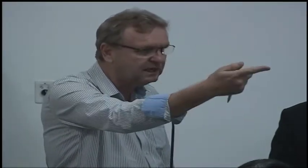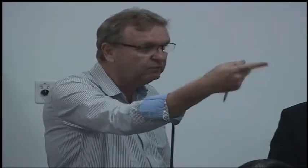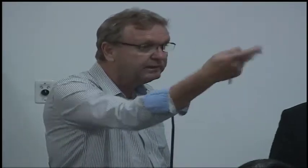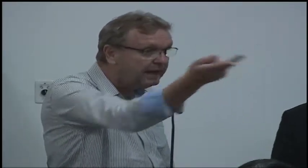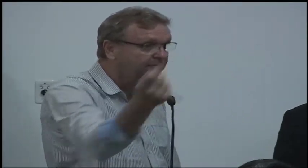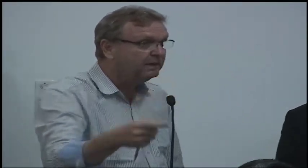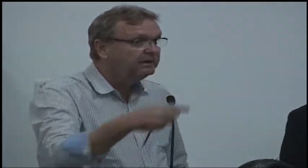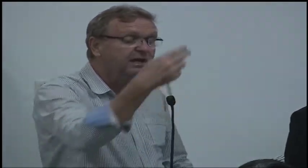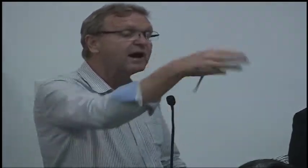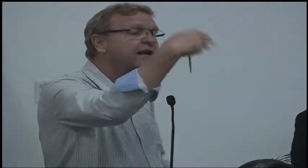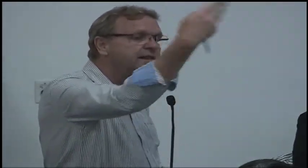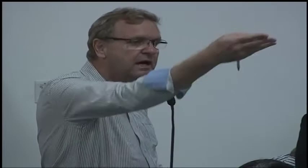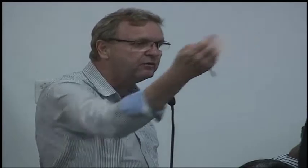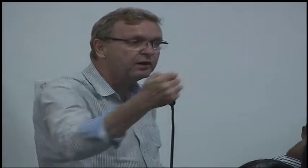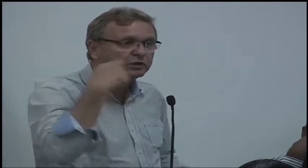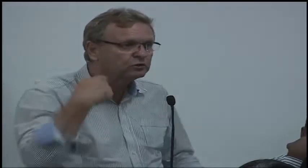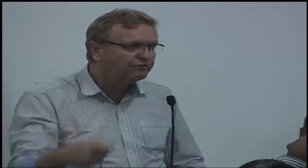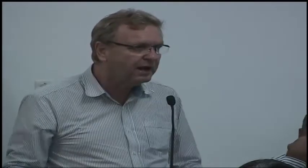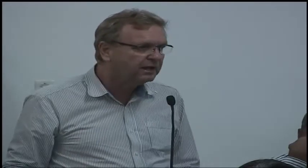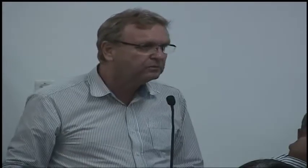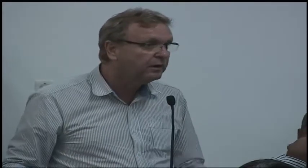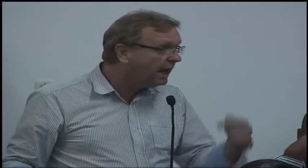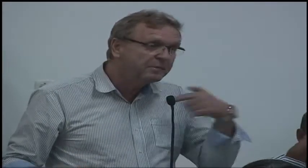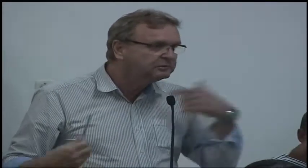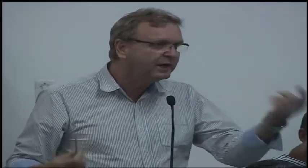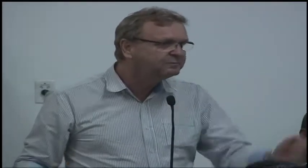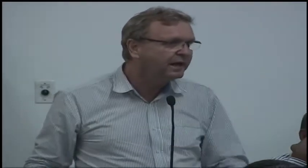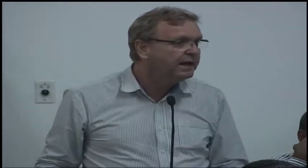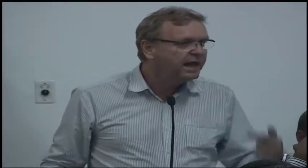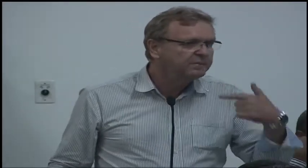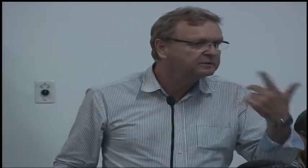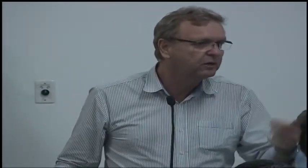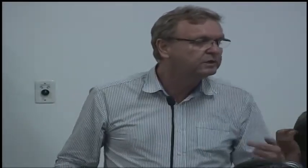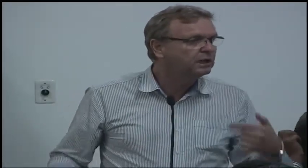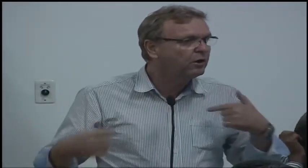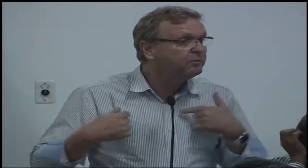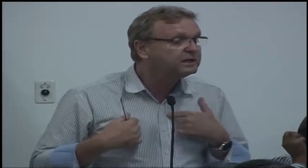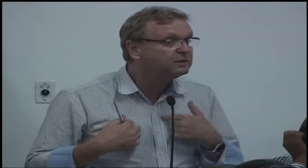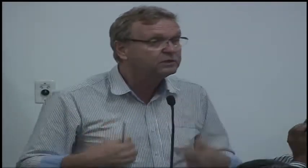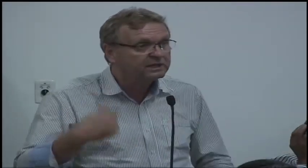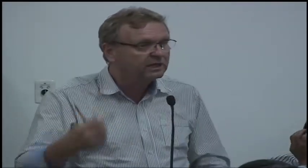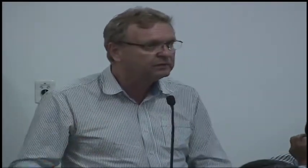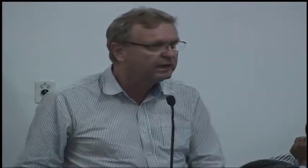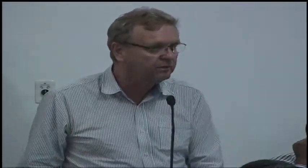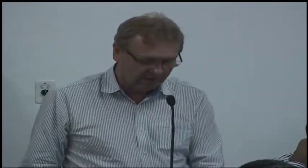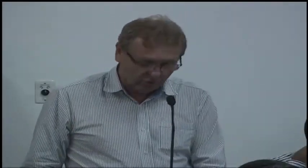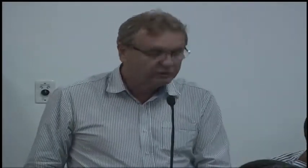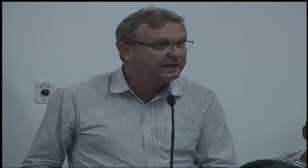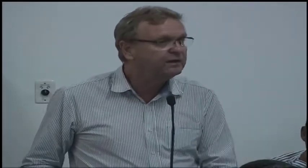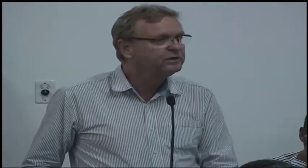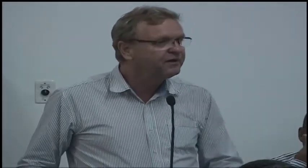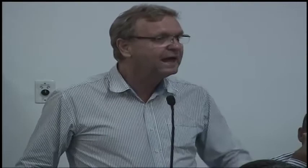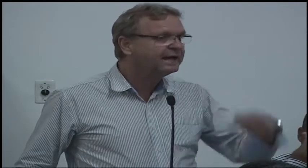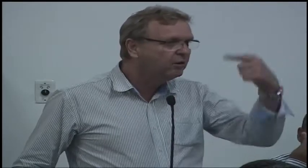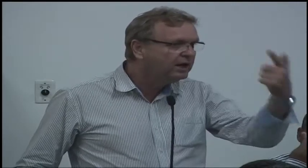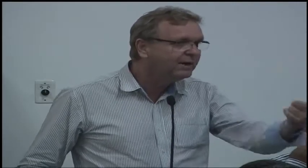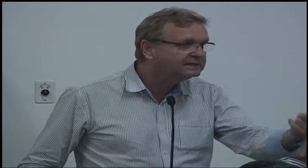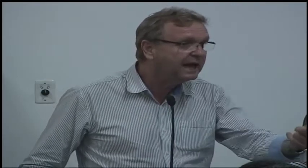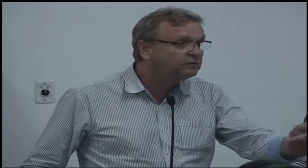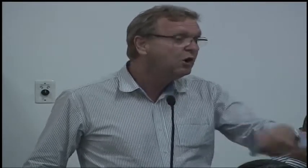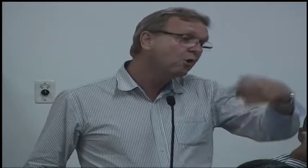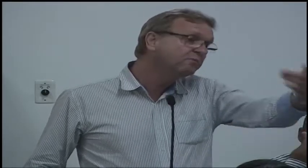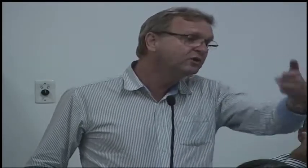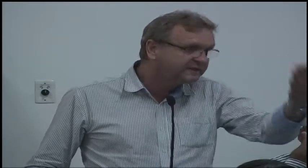educação e em ficar gritando aí quando eu tô falando é o mesmo respeito é a mesma coisa eu mesma coisa que eu tenho o direito de falar que eu não